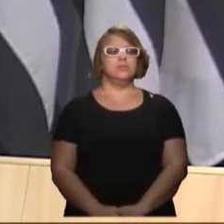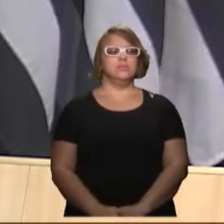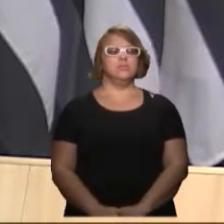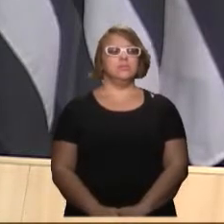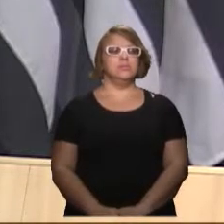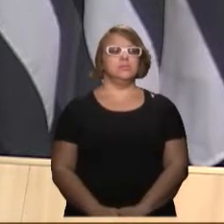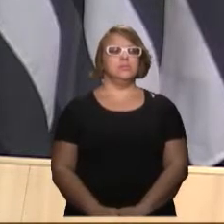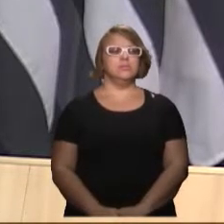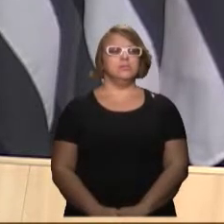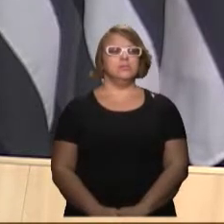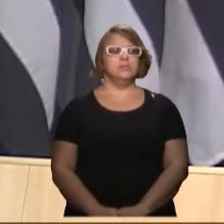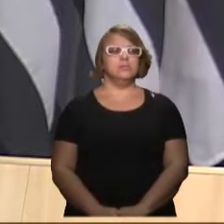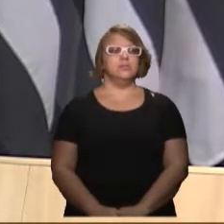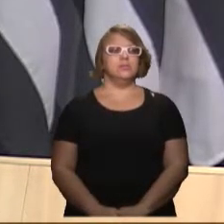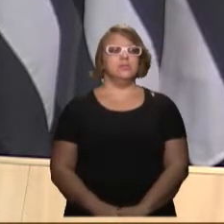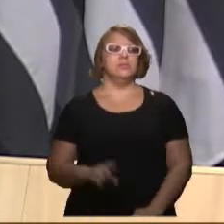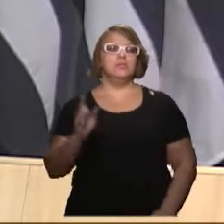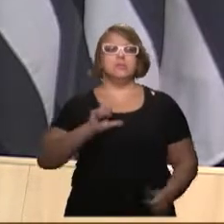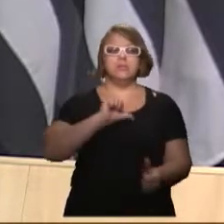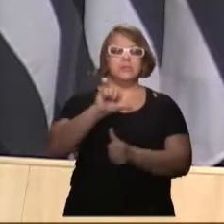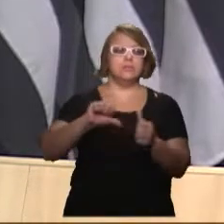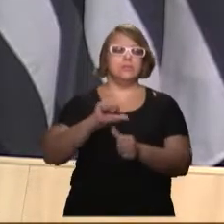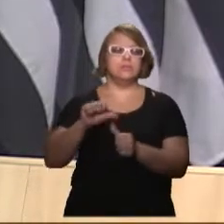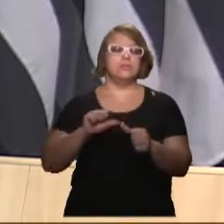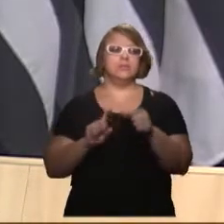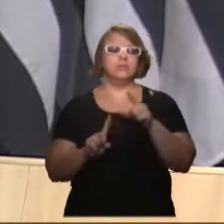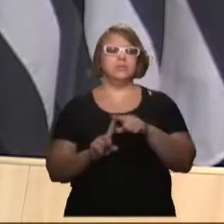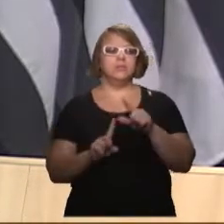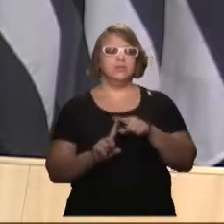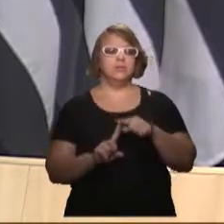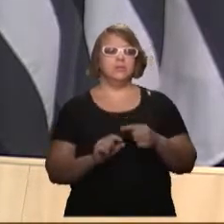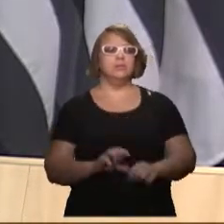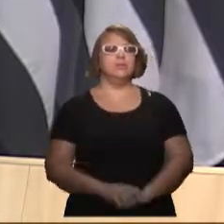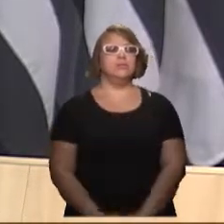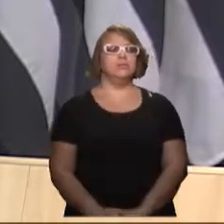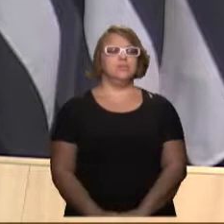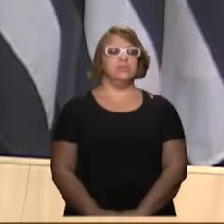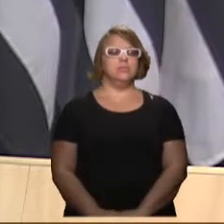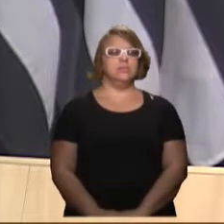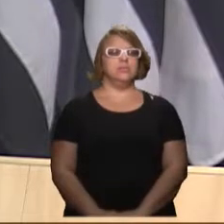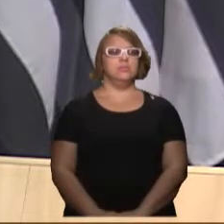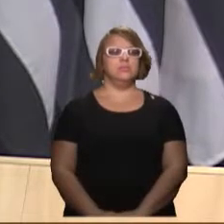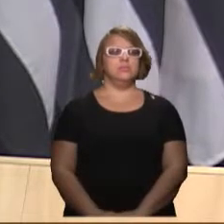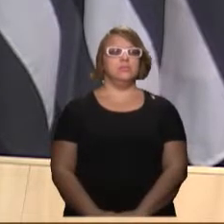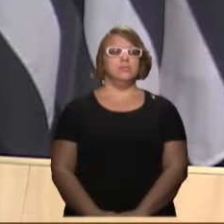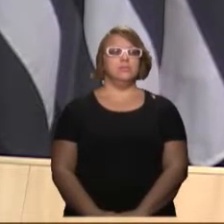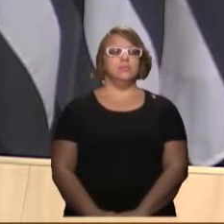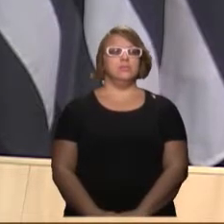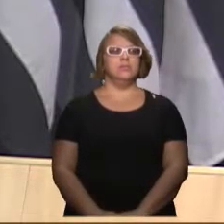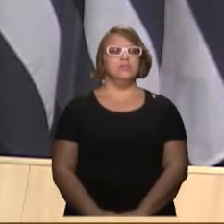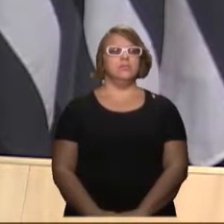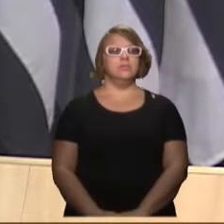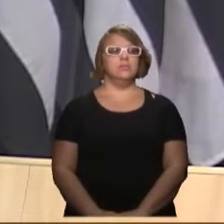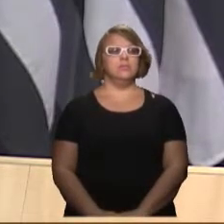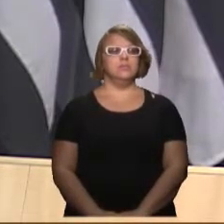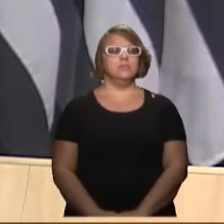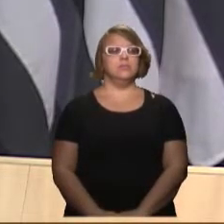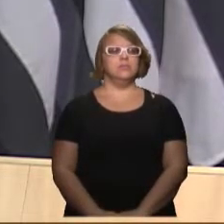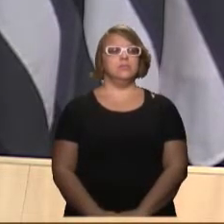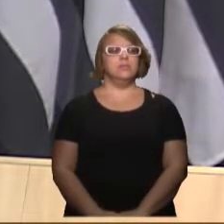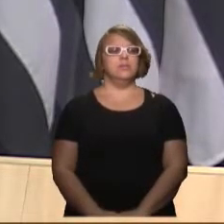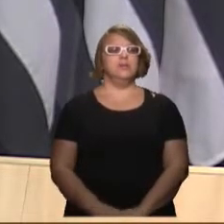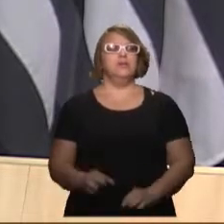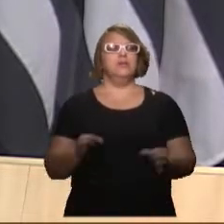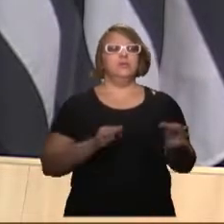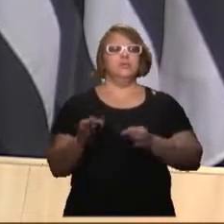primeiro da ordem do dia, que o regimento também não permite que faça a troca do item primeiro da ordem do dia. Então que fique claro. Esse projeto